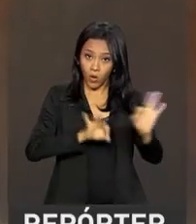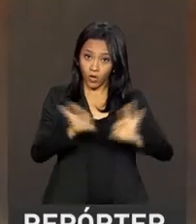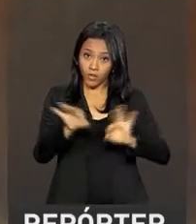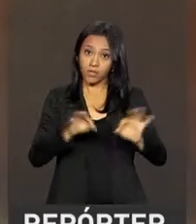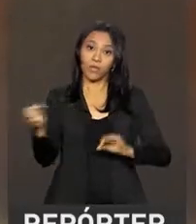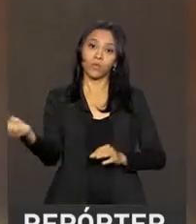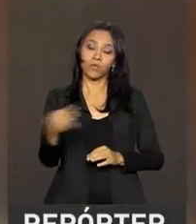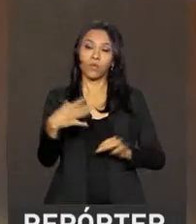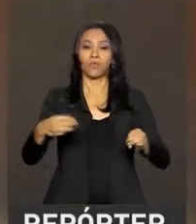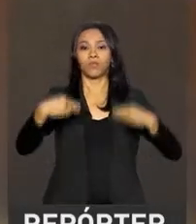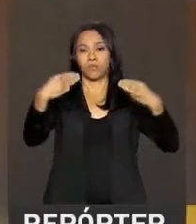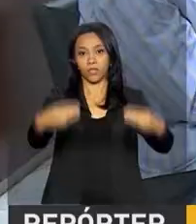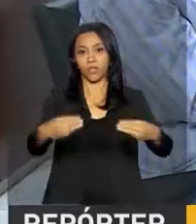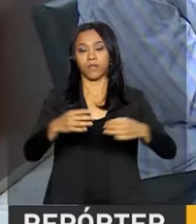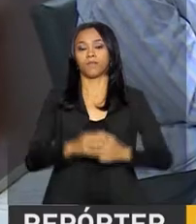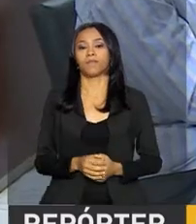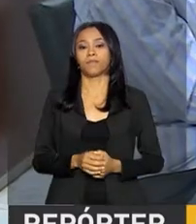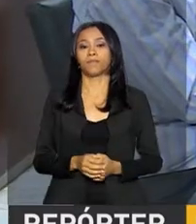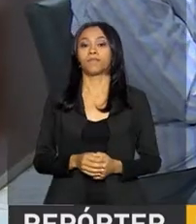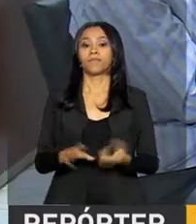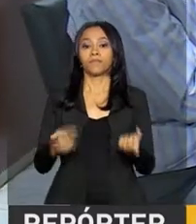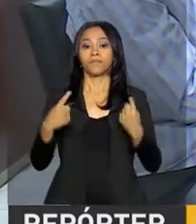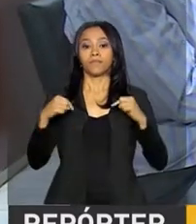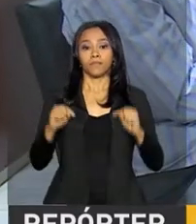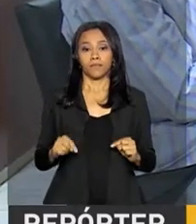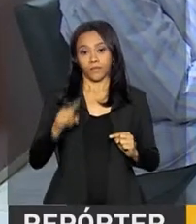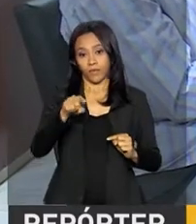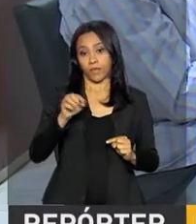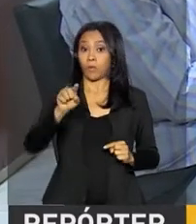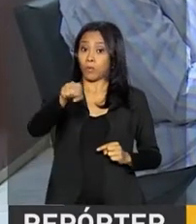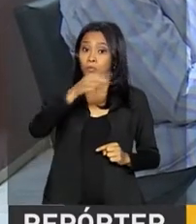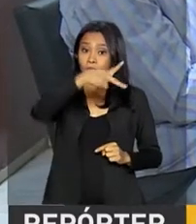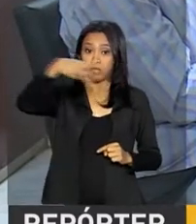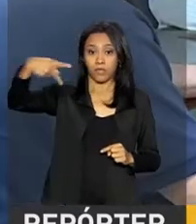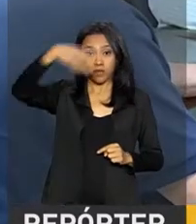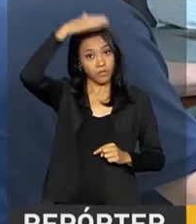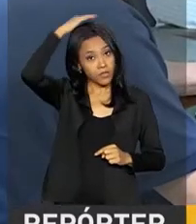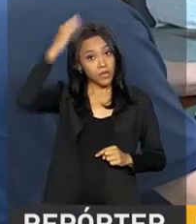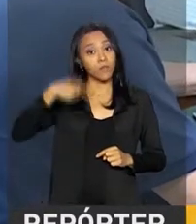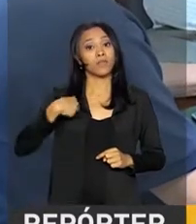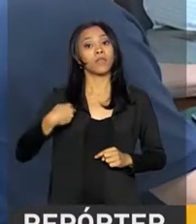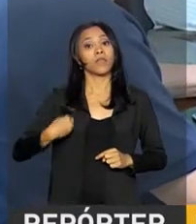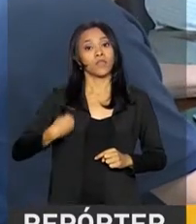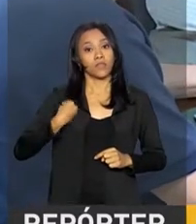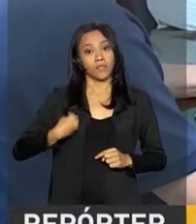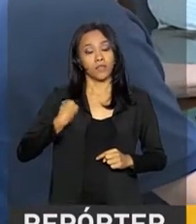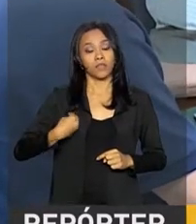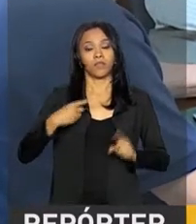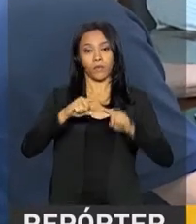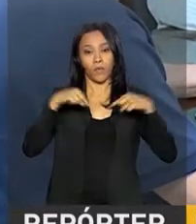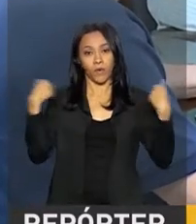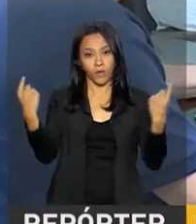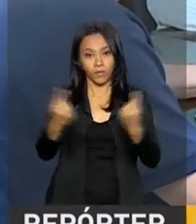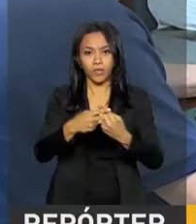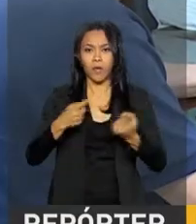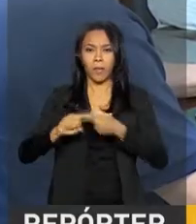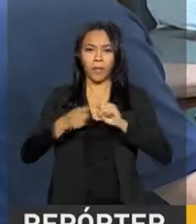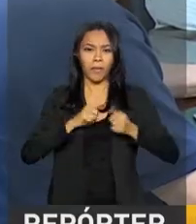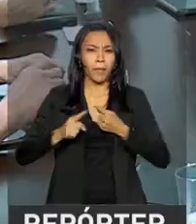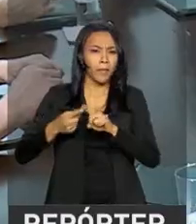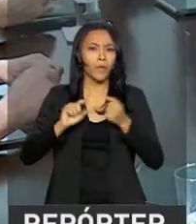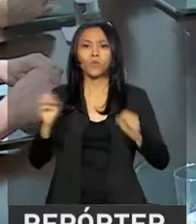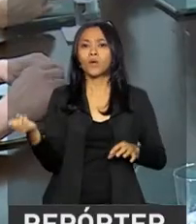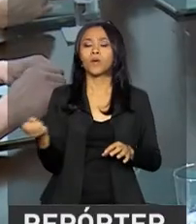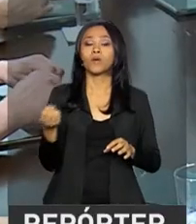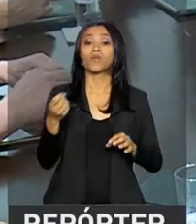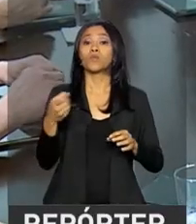o presidente michel temer se reuniu com o ministro seu vice líder do governo na câmara dos deputados para discutir os últimos detalhes da